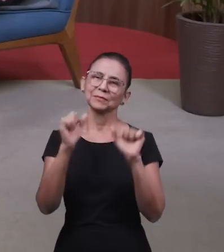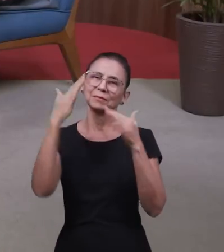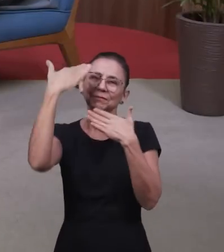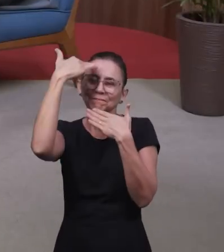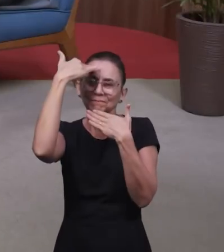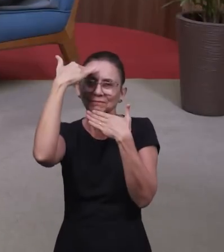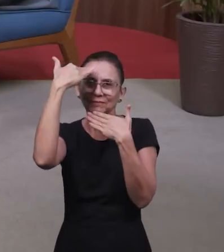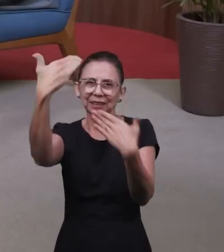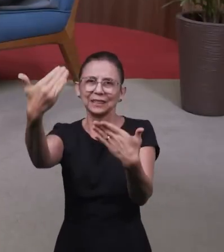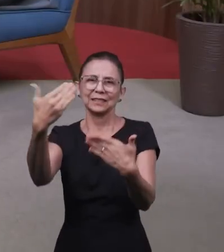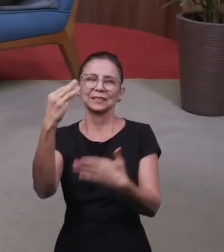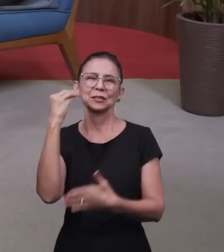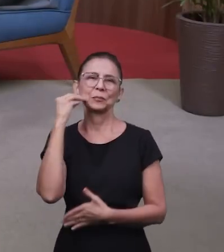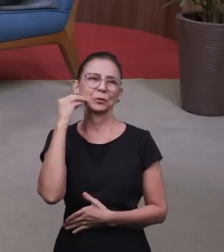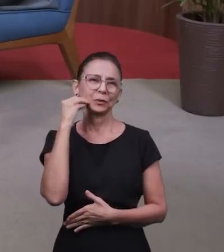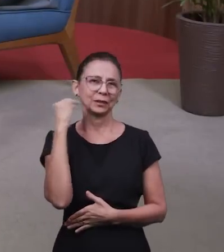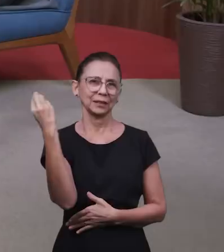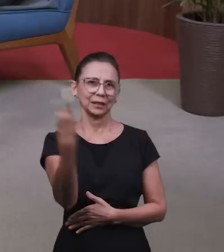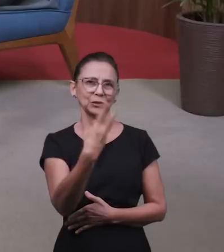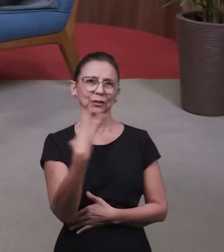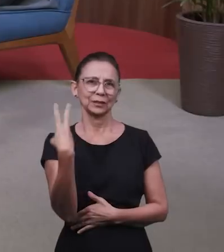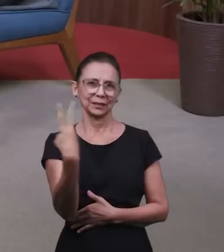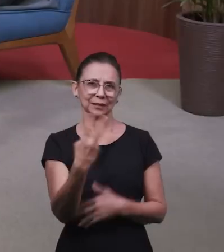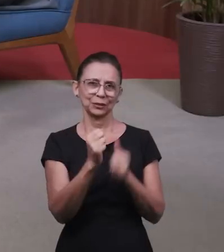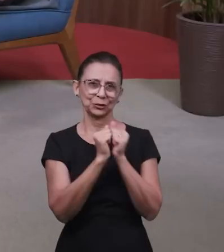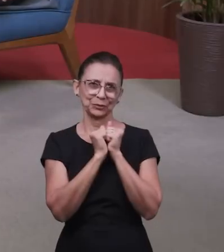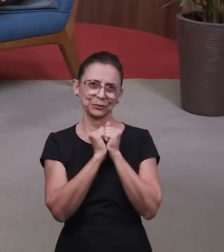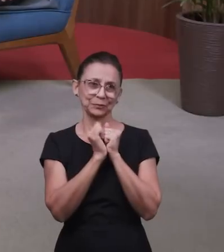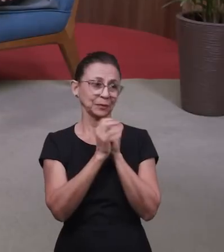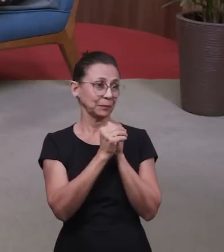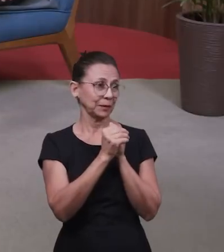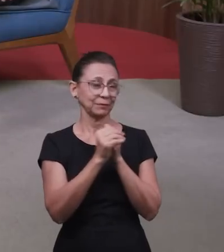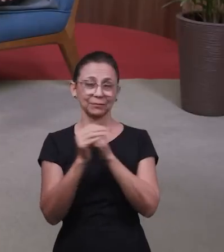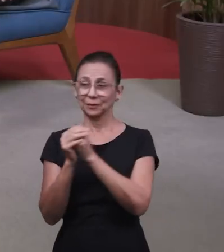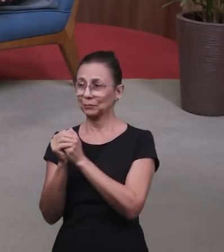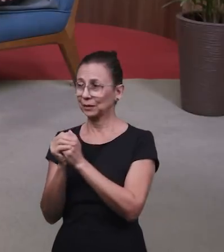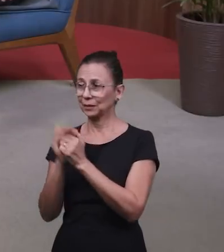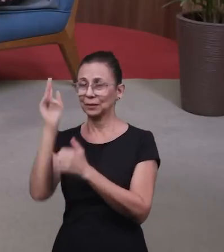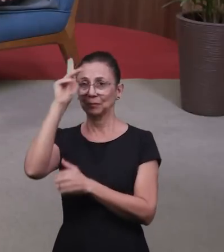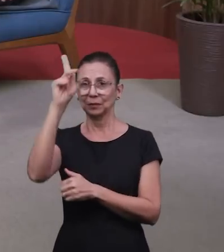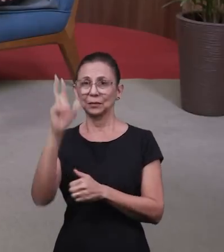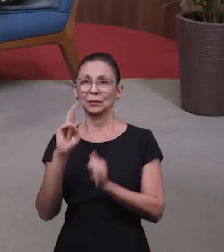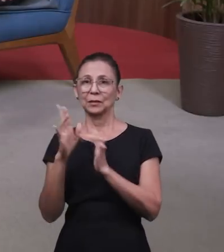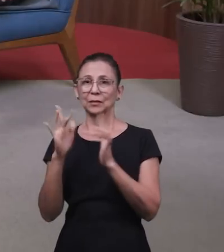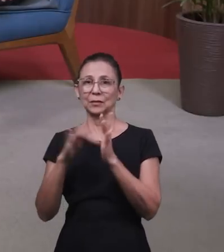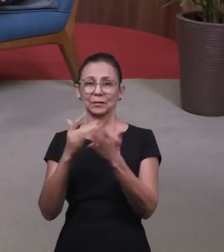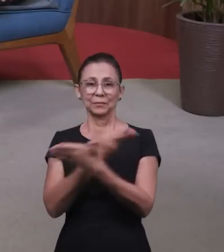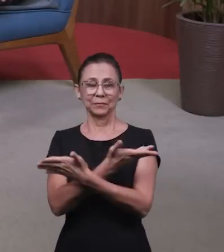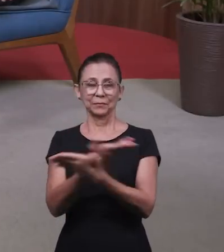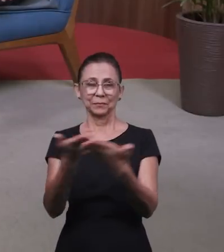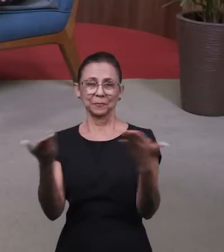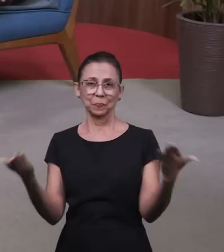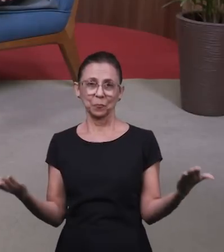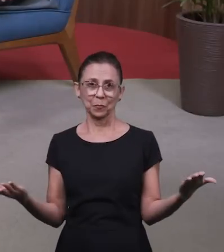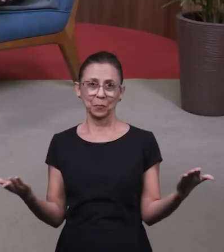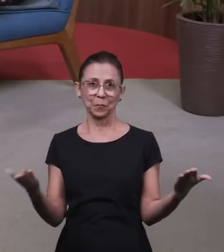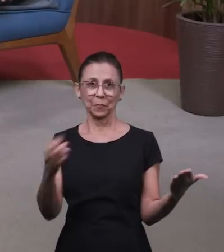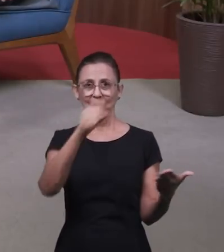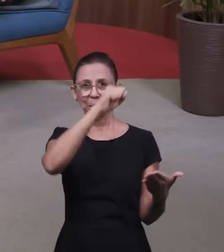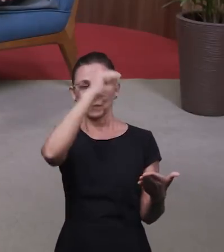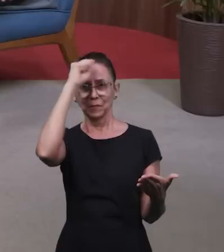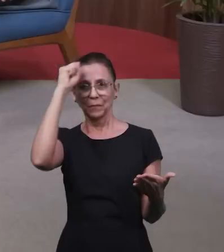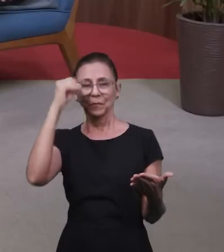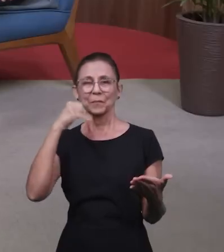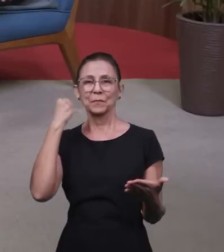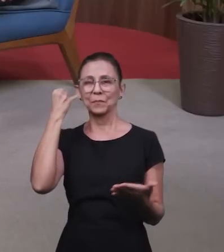e eu agradeço muito termos tido essa oportunidade, esse tempo aqui juntos. Amém. Pai do Senhor Josias, Daniel e a todos. Pai do